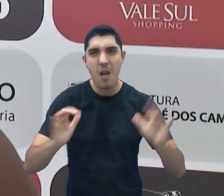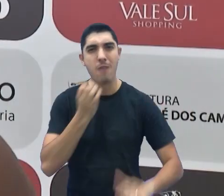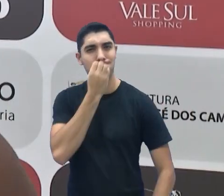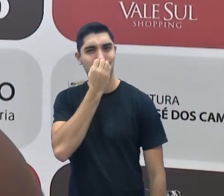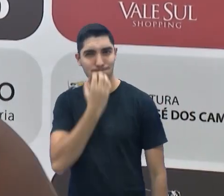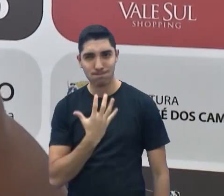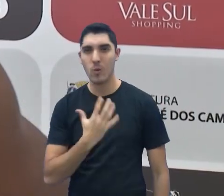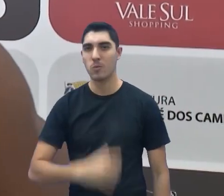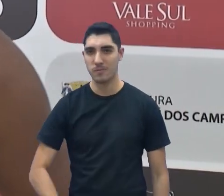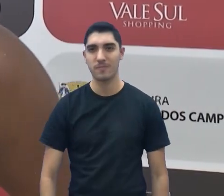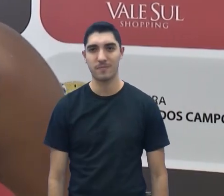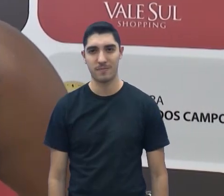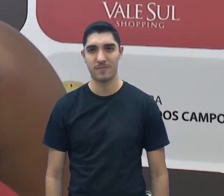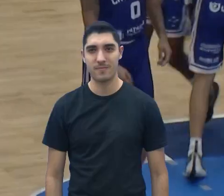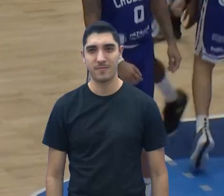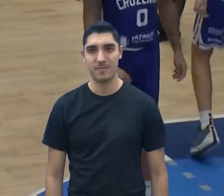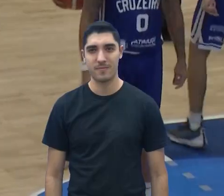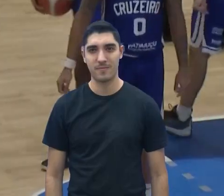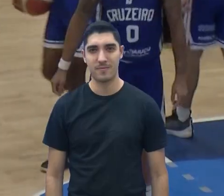aqui.